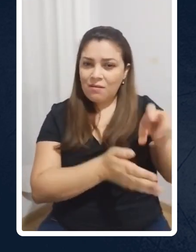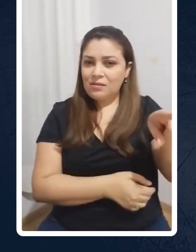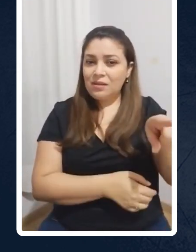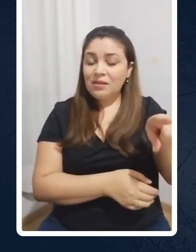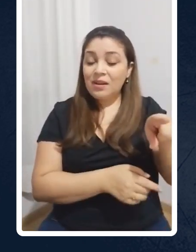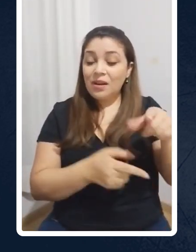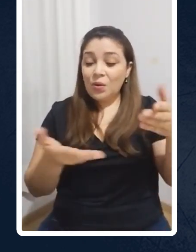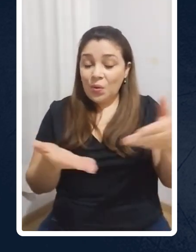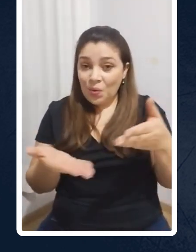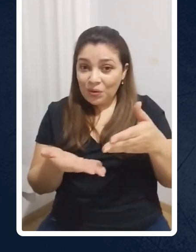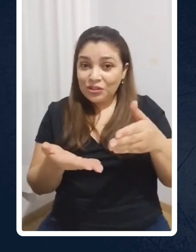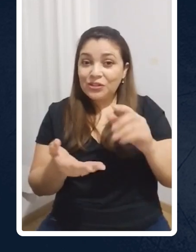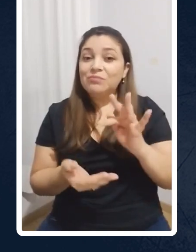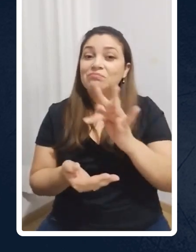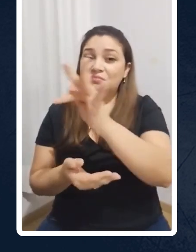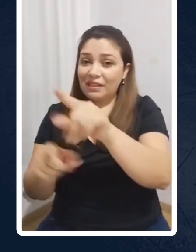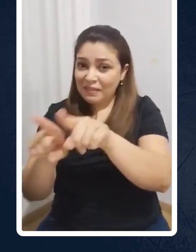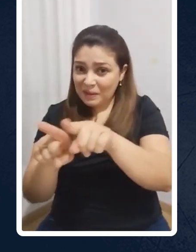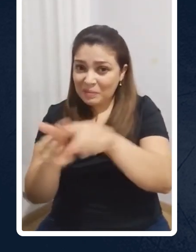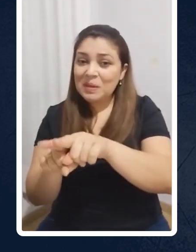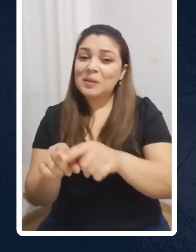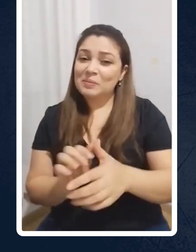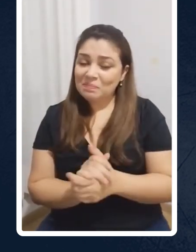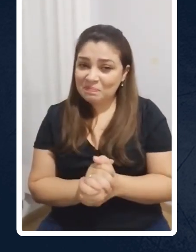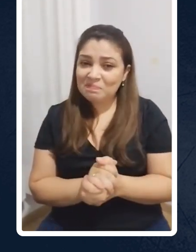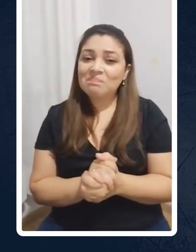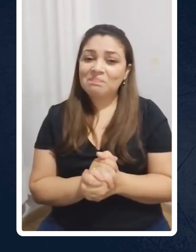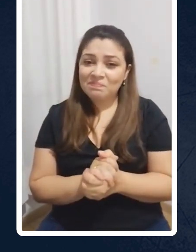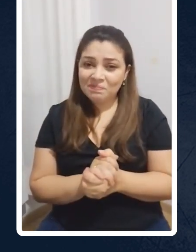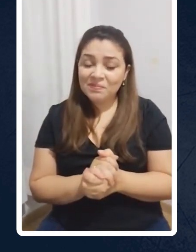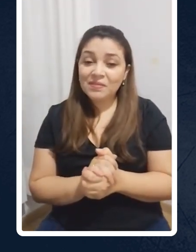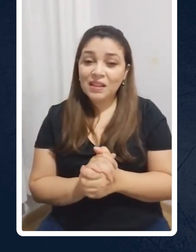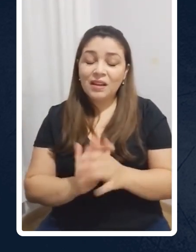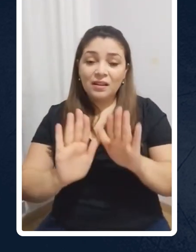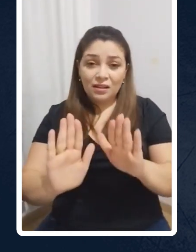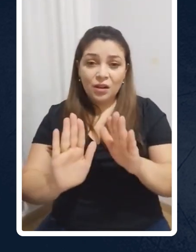Só para ilustrar com um case, nós